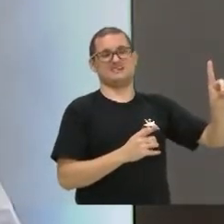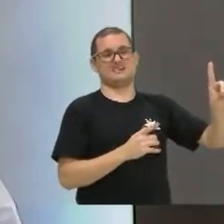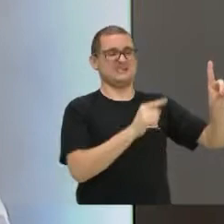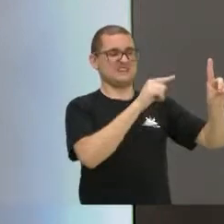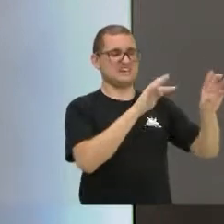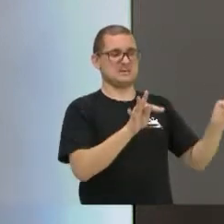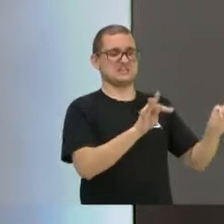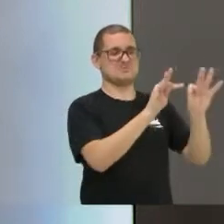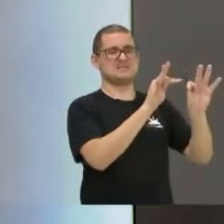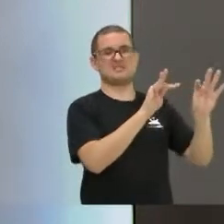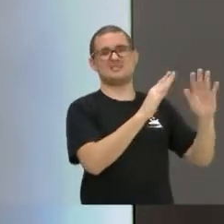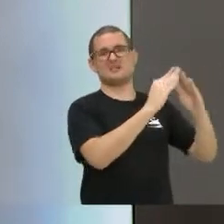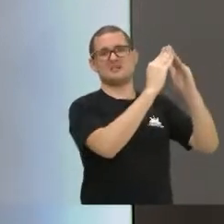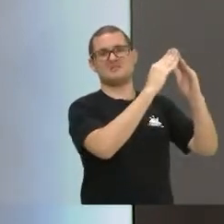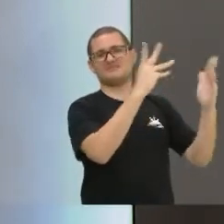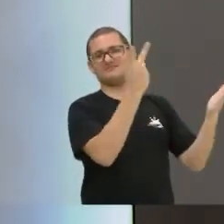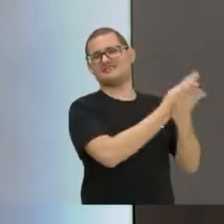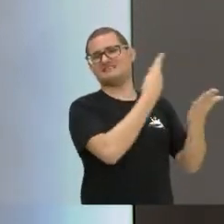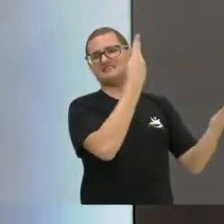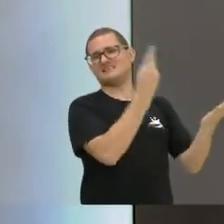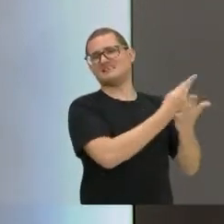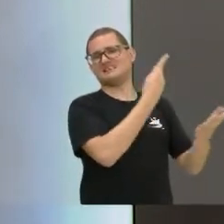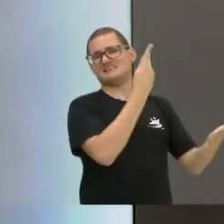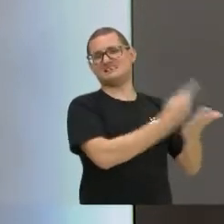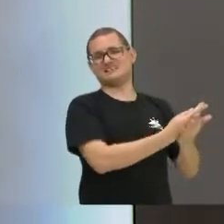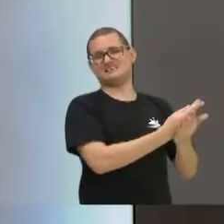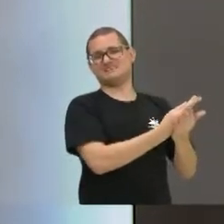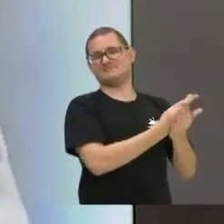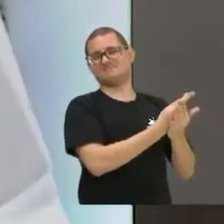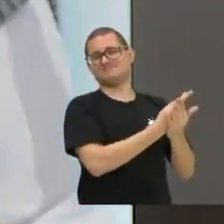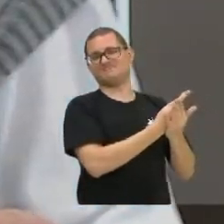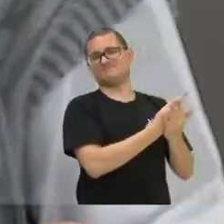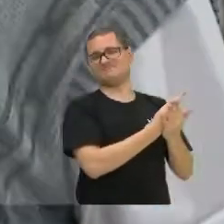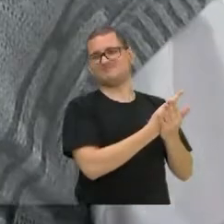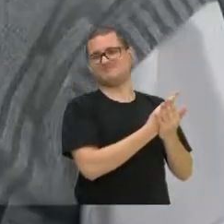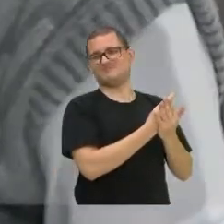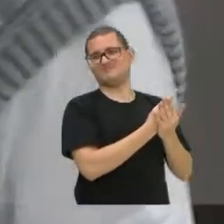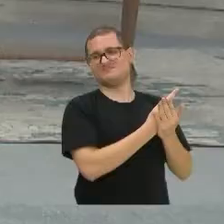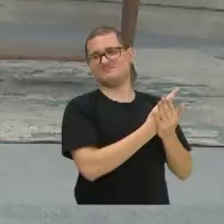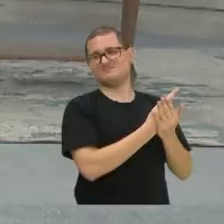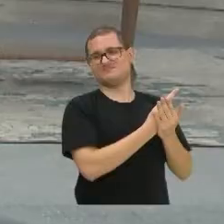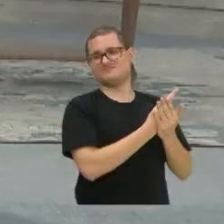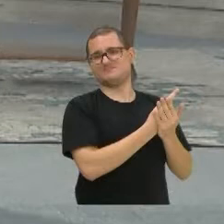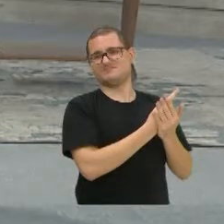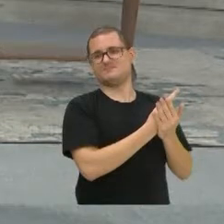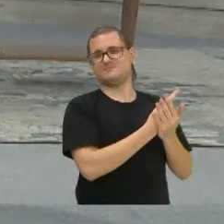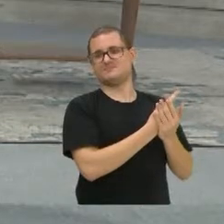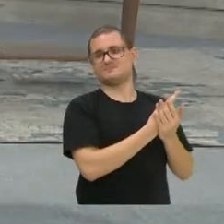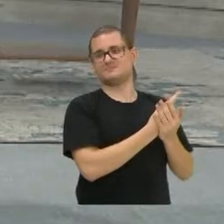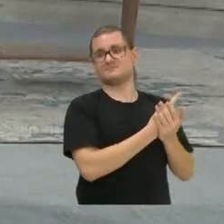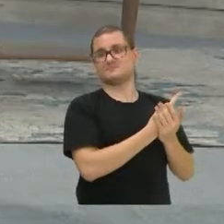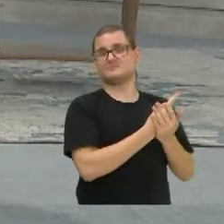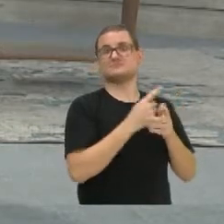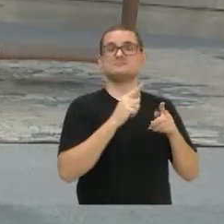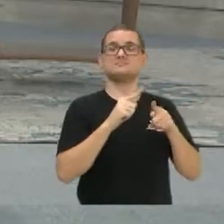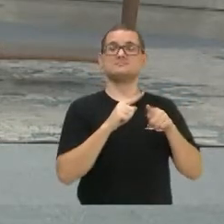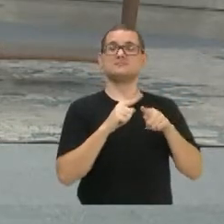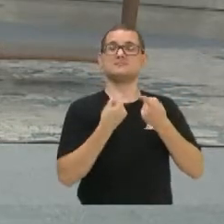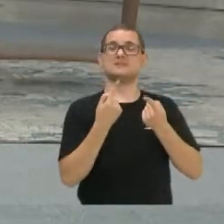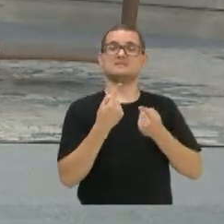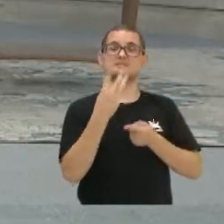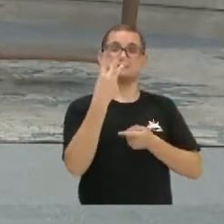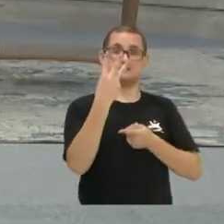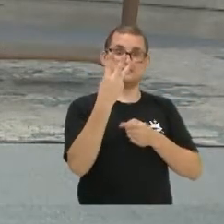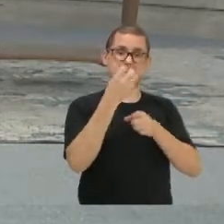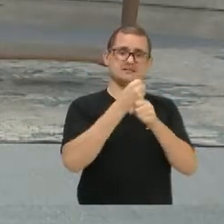ao que o templo foram submetidos a mais grave das ofensas mas foi de três